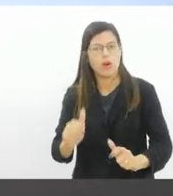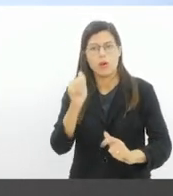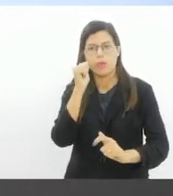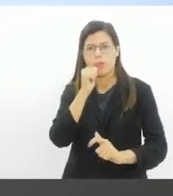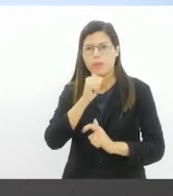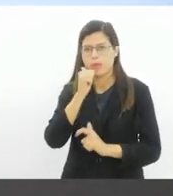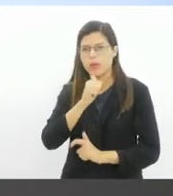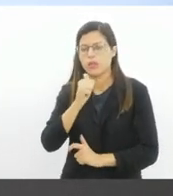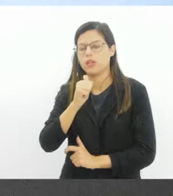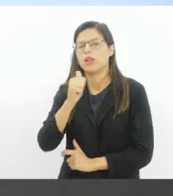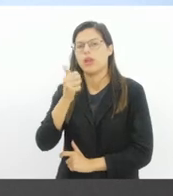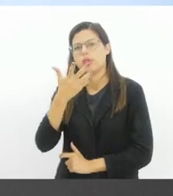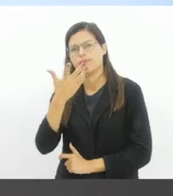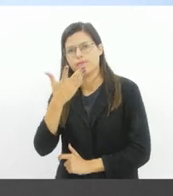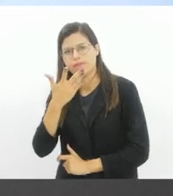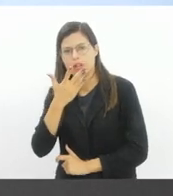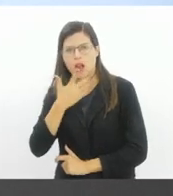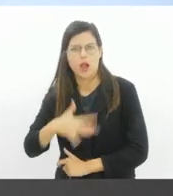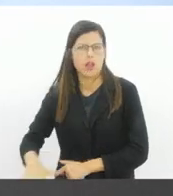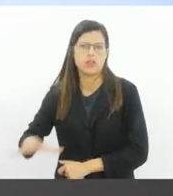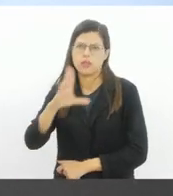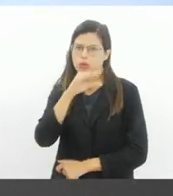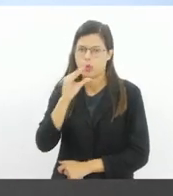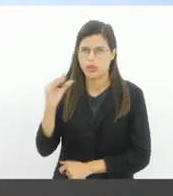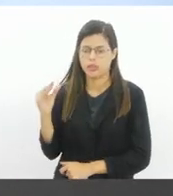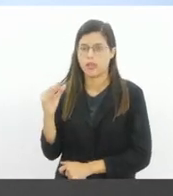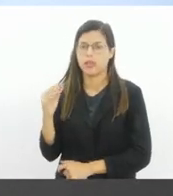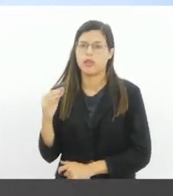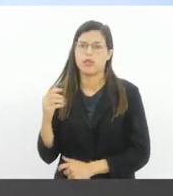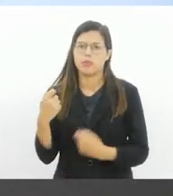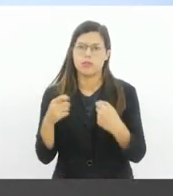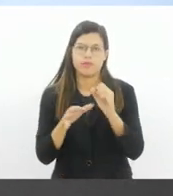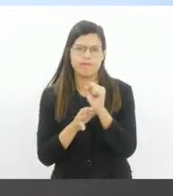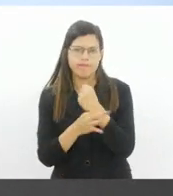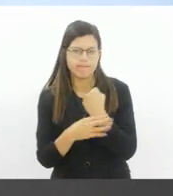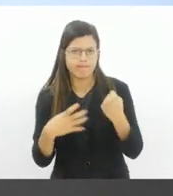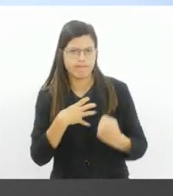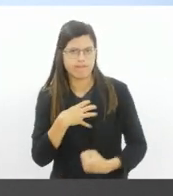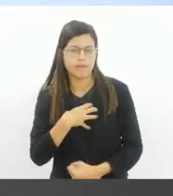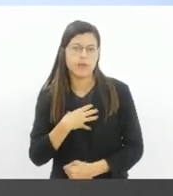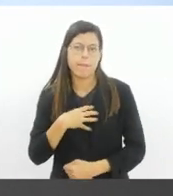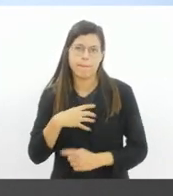se sentir mais seguras acabam sendo o local das vitimizações.